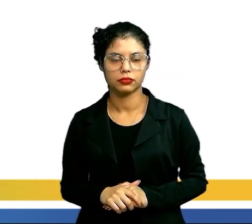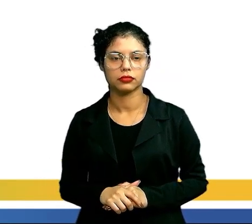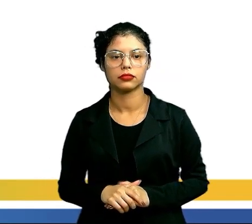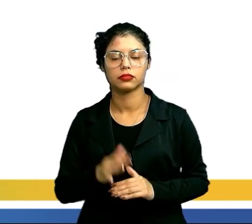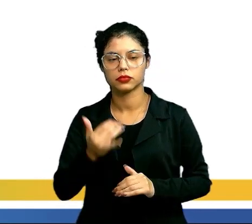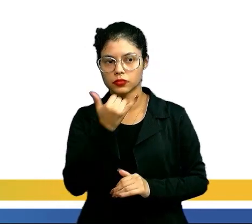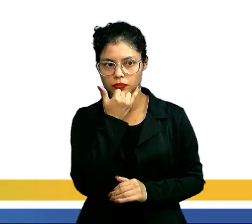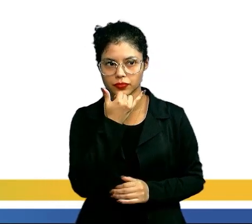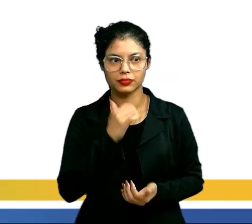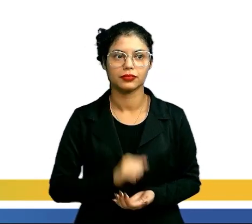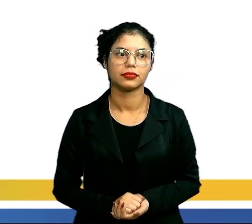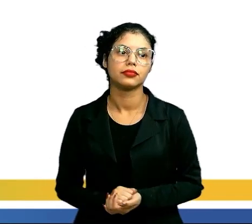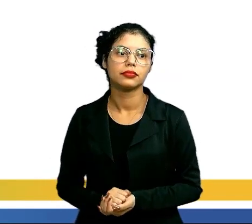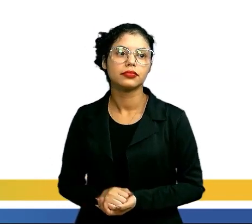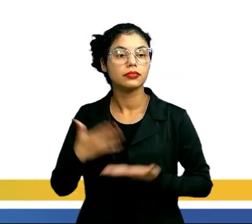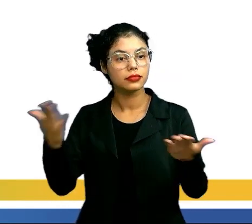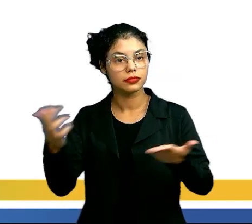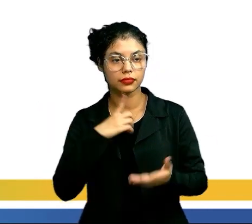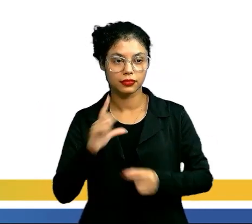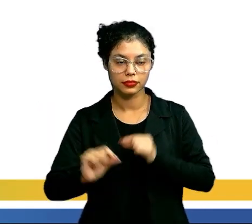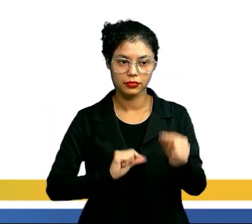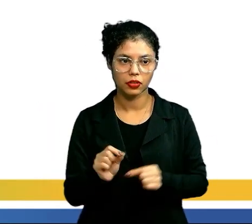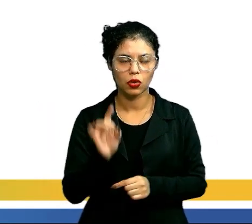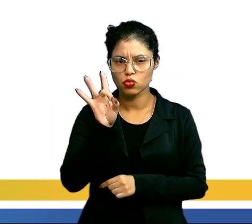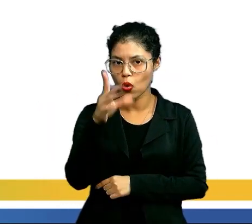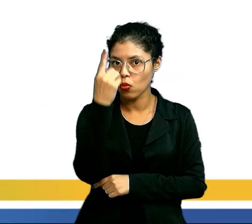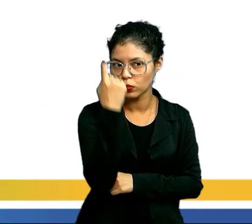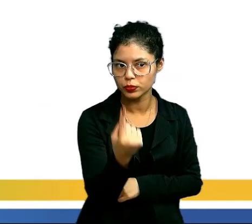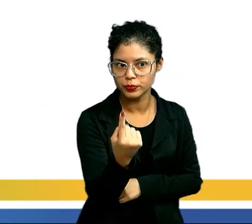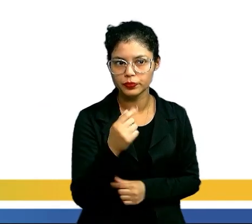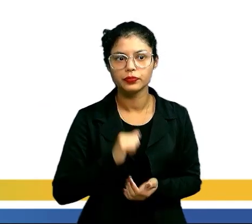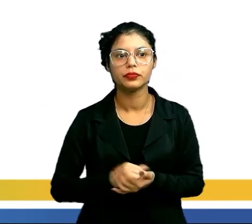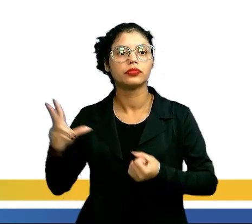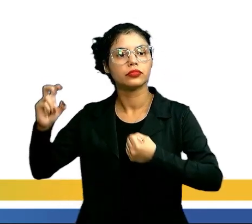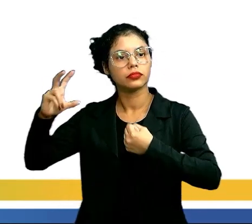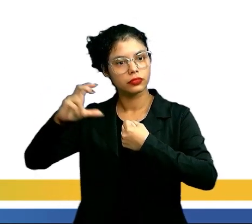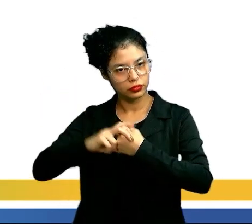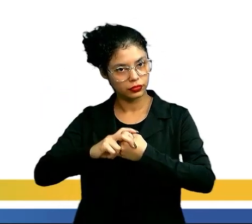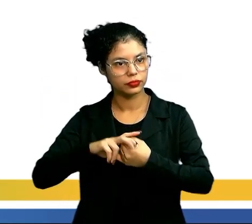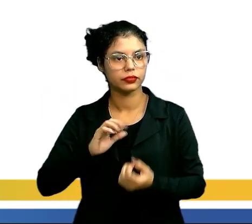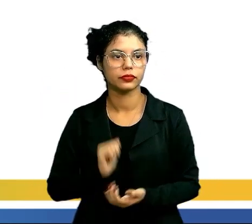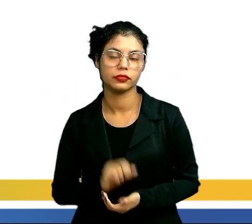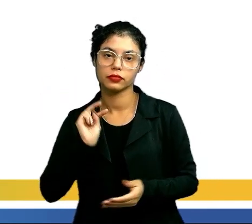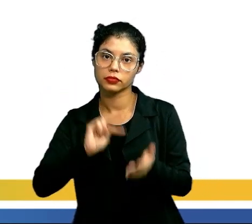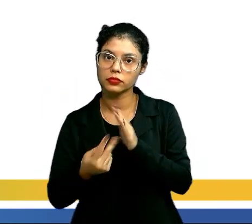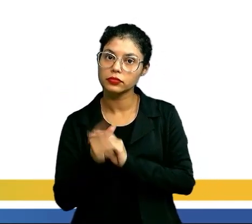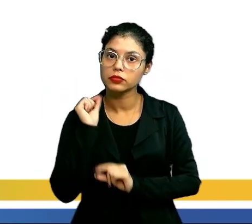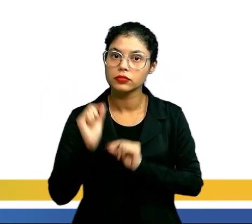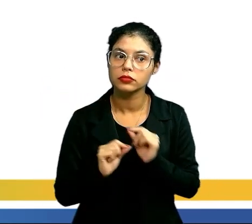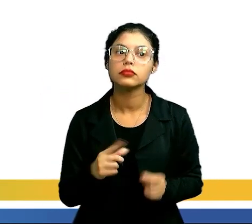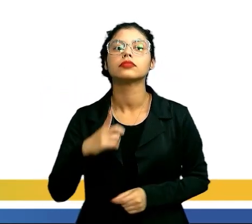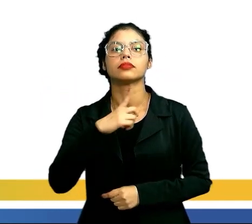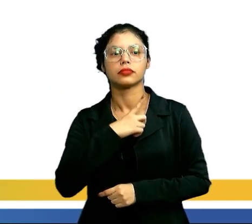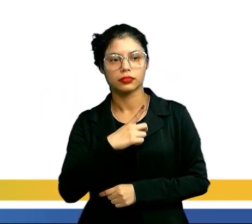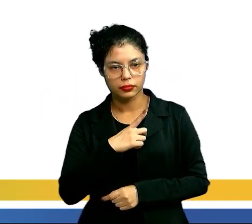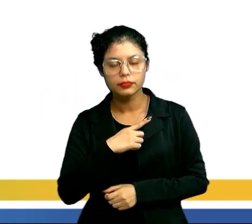Flaviviridae, perdão, pessoal. Então, existe apenas um sorotipo do vírus. Isso quer dizer, pessoal, que tem vacina